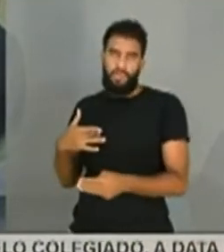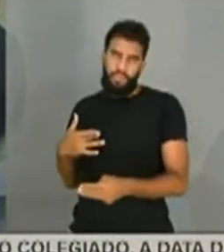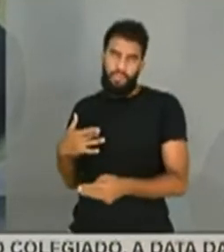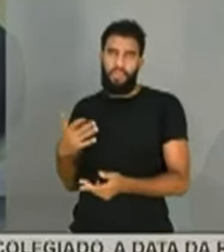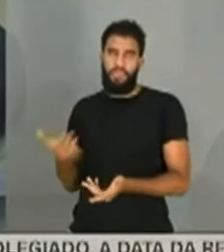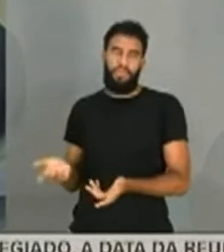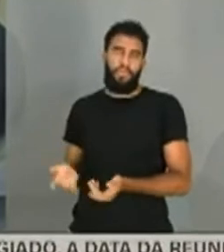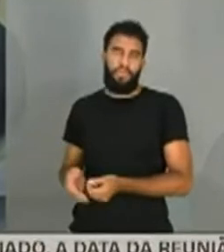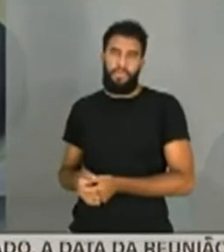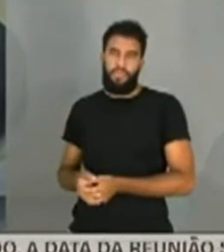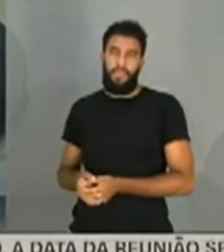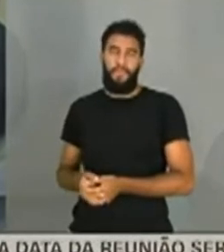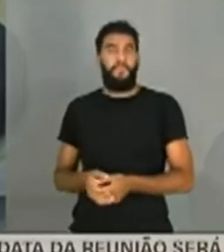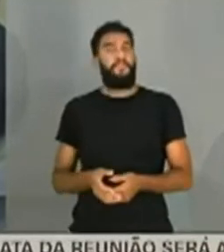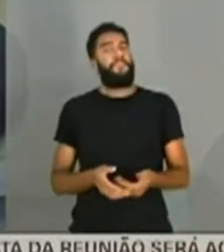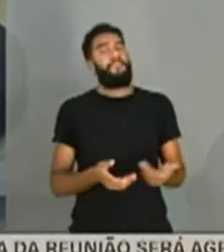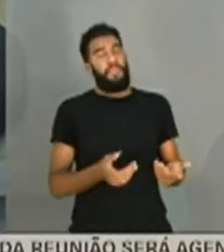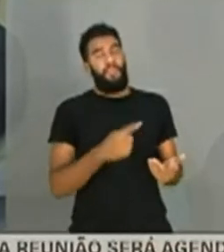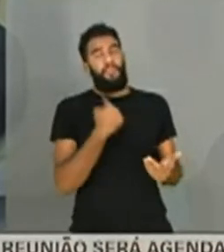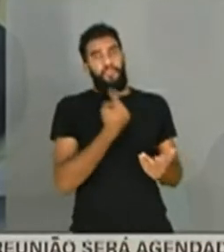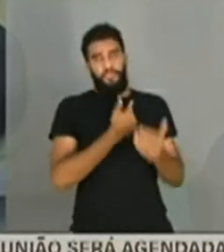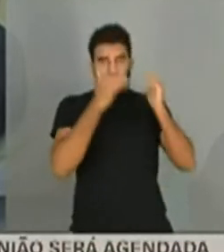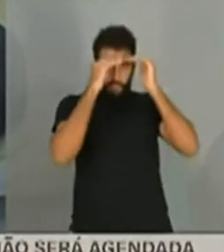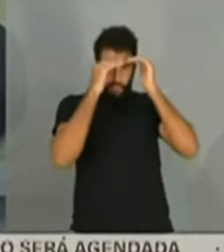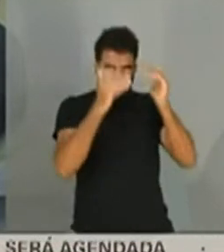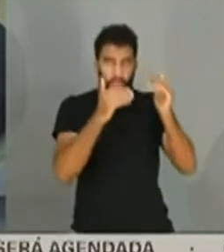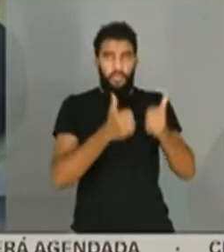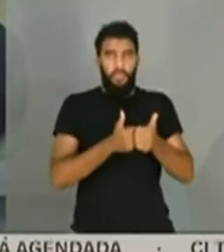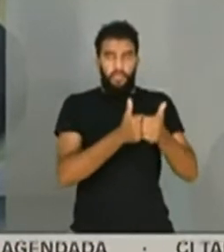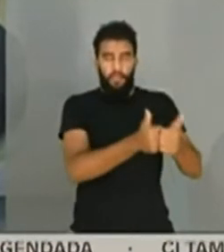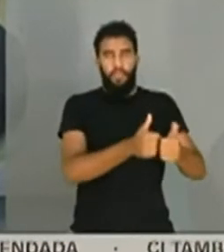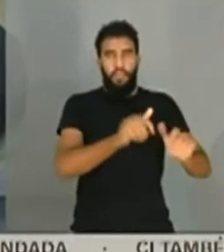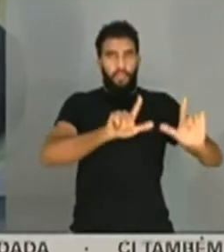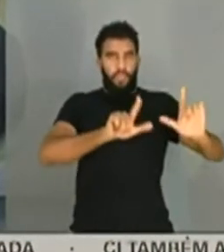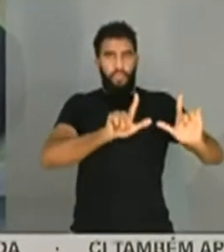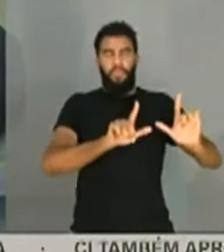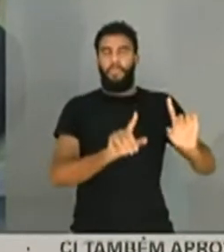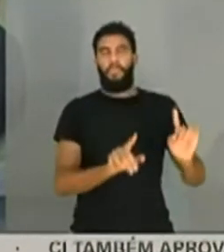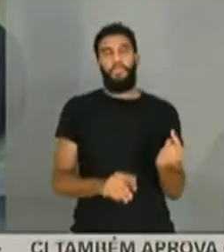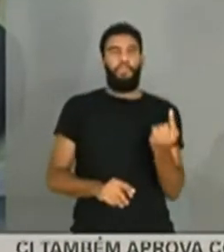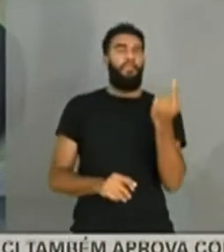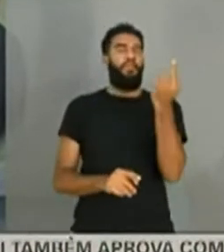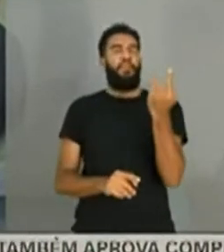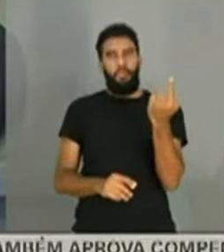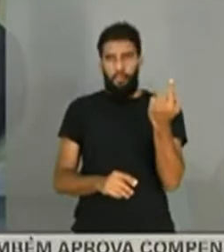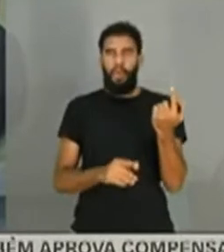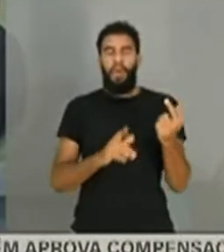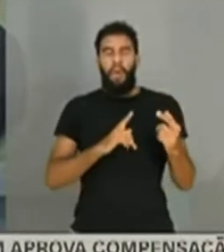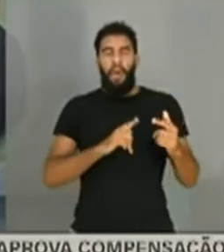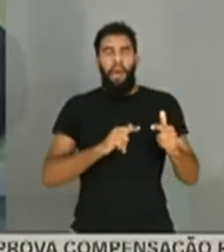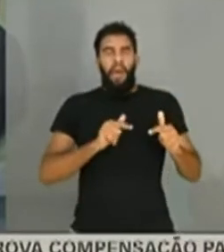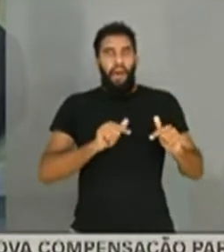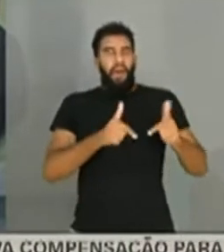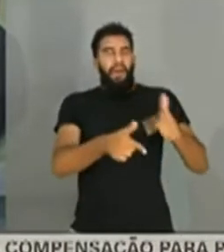gente respeita e segue a TV numa carreira solo, na luta que ela tem que ser do dia a dia